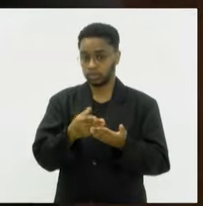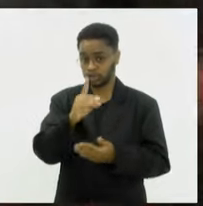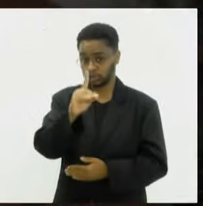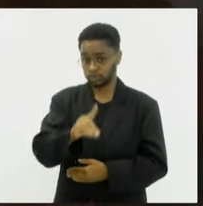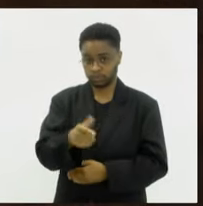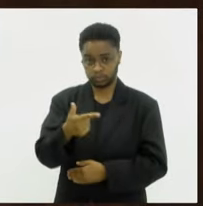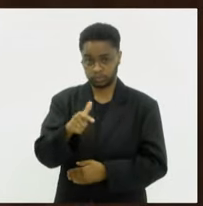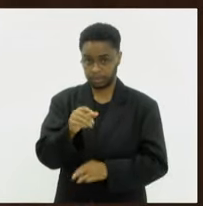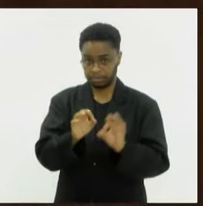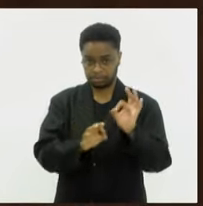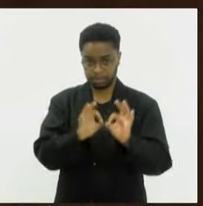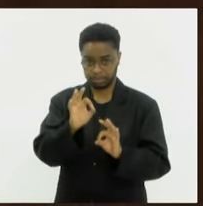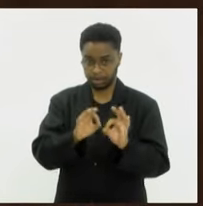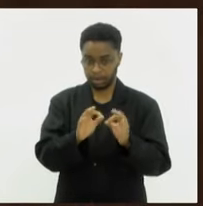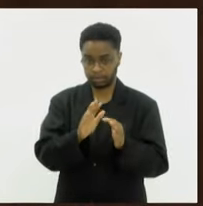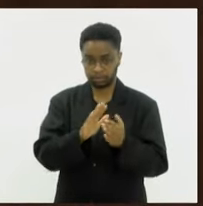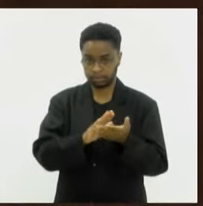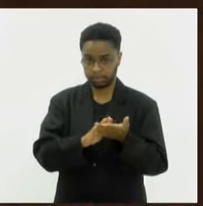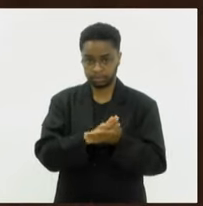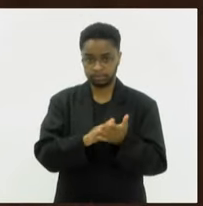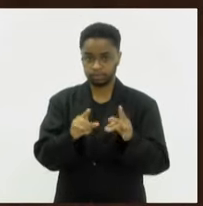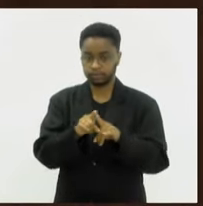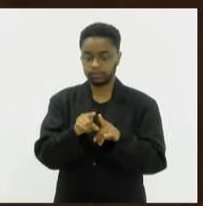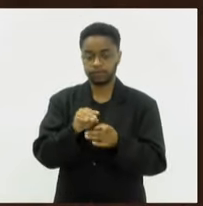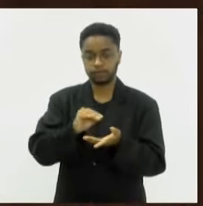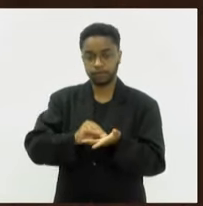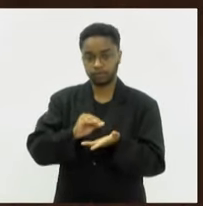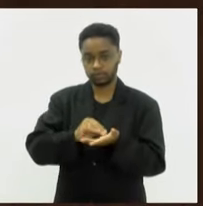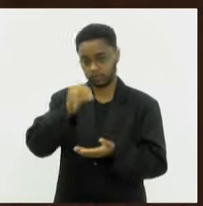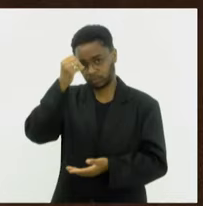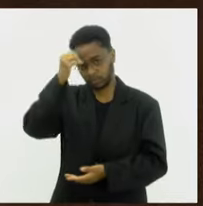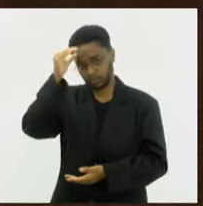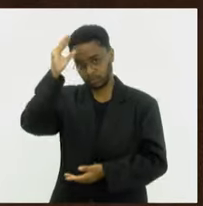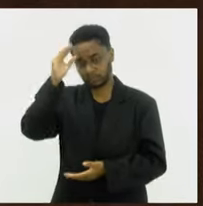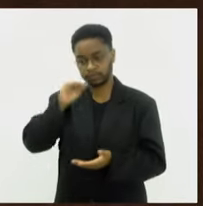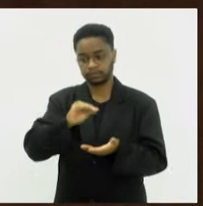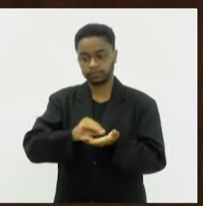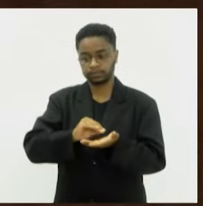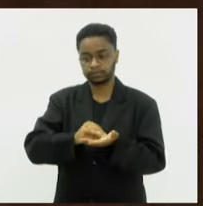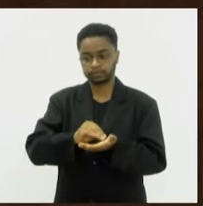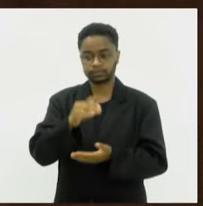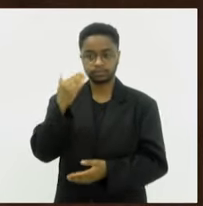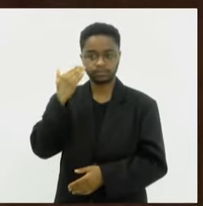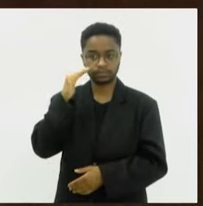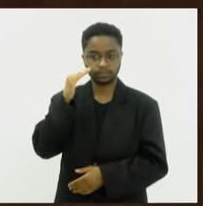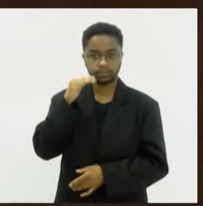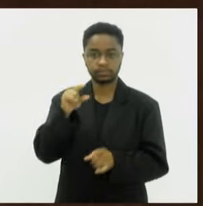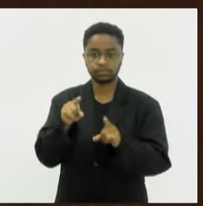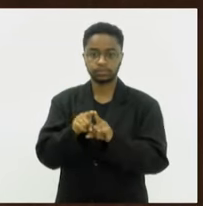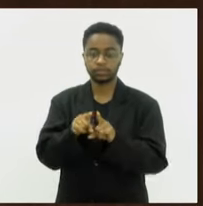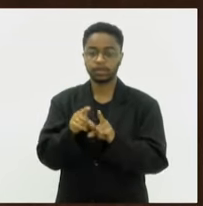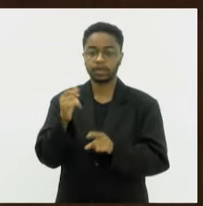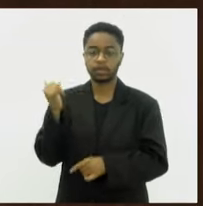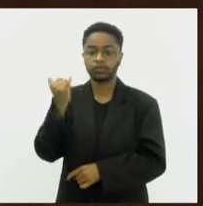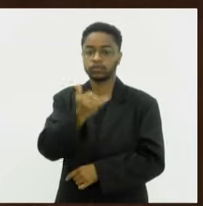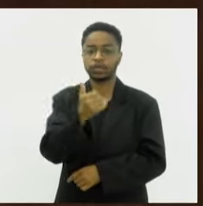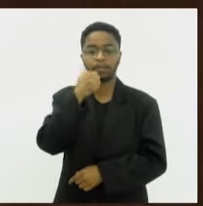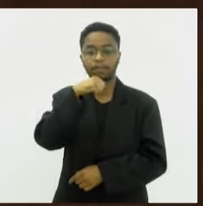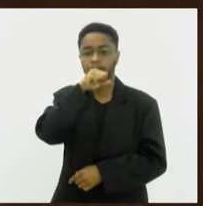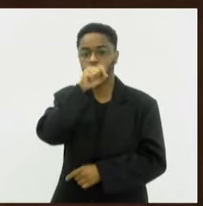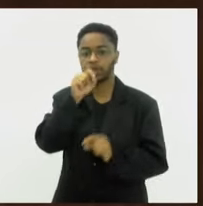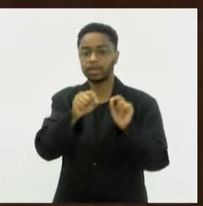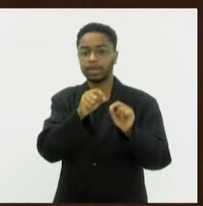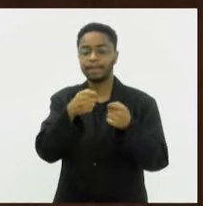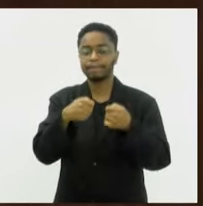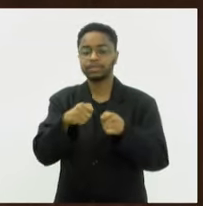despreparada, sem conhecimento, sem entendimento e sem humanização, disse para a mãe que ela precisava levar sua